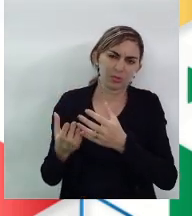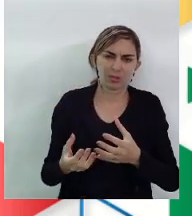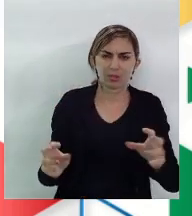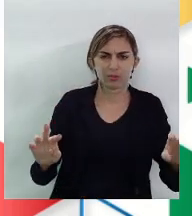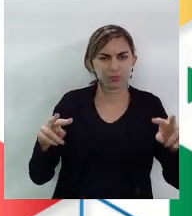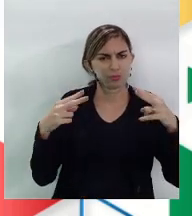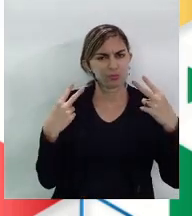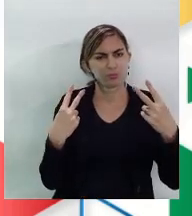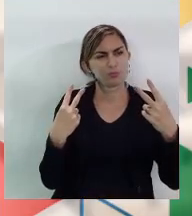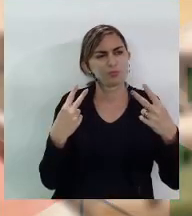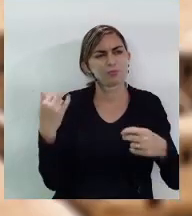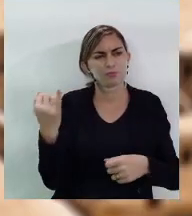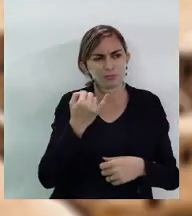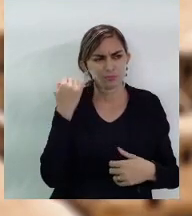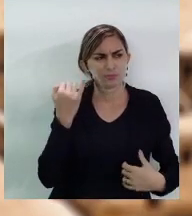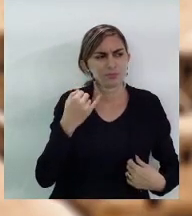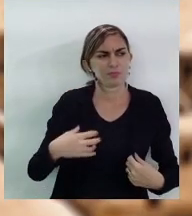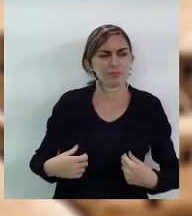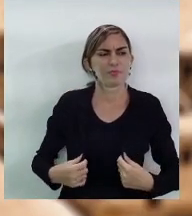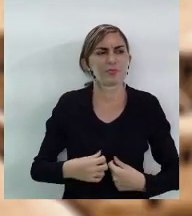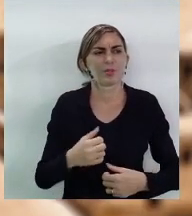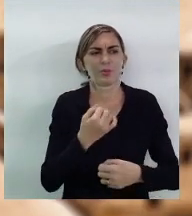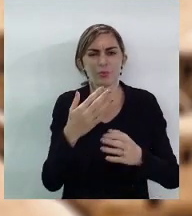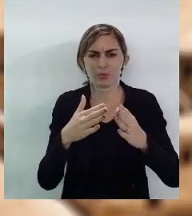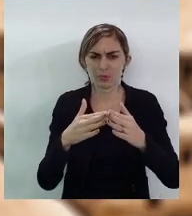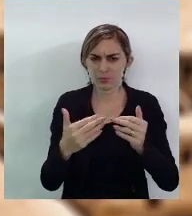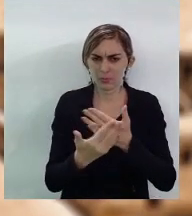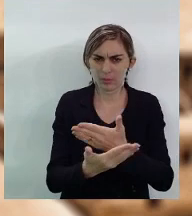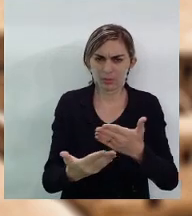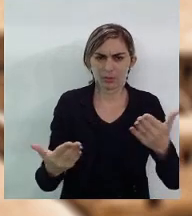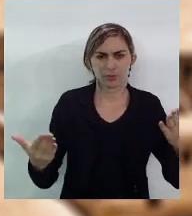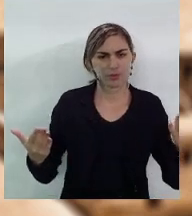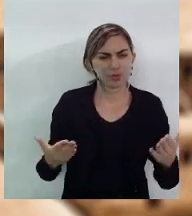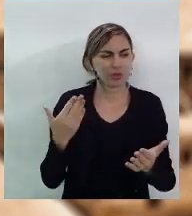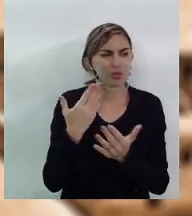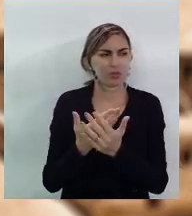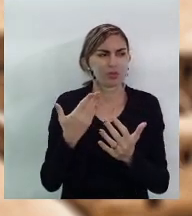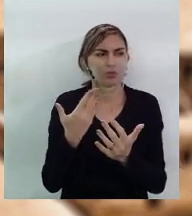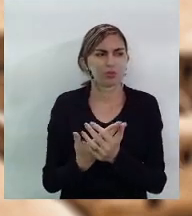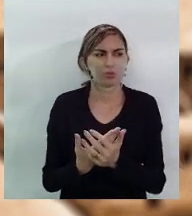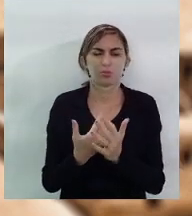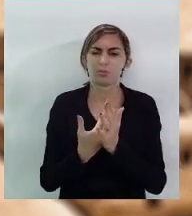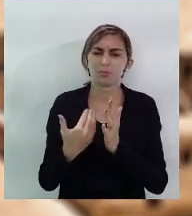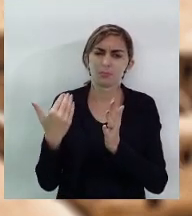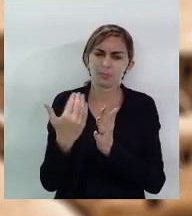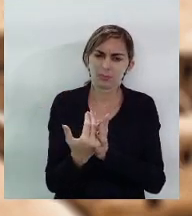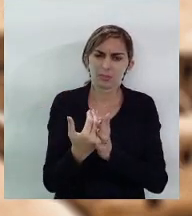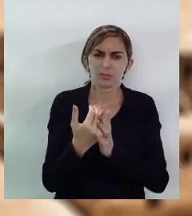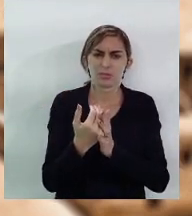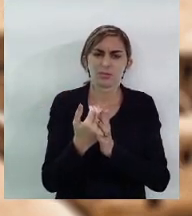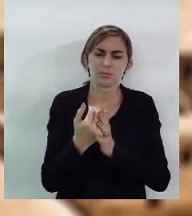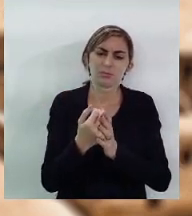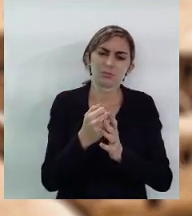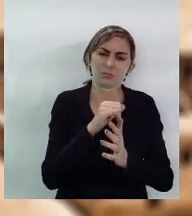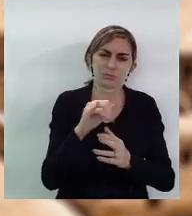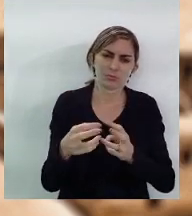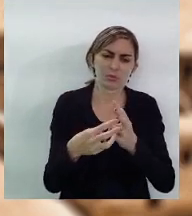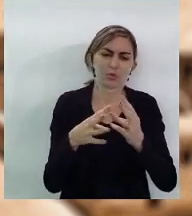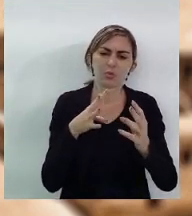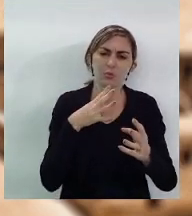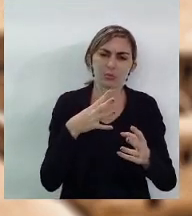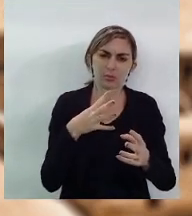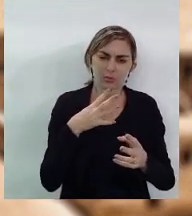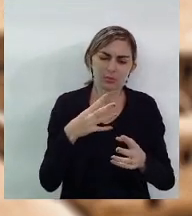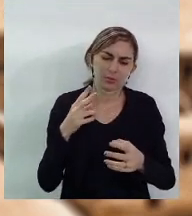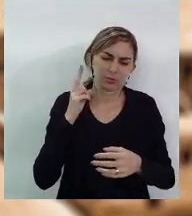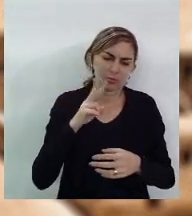mim agora, importante salientar, quando eu peço que vocês estudem mais a questão, adentrar na história, é o seguinte, conhecer